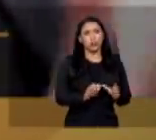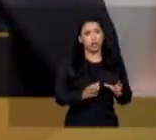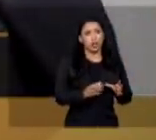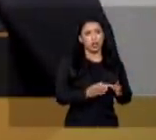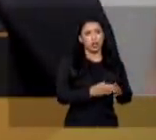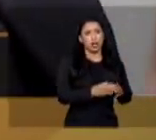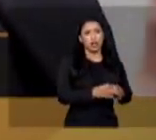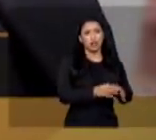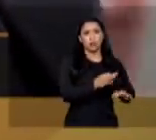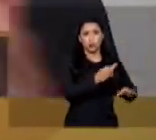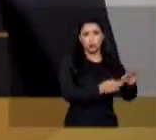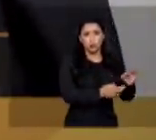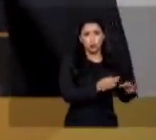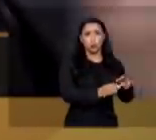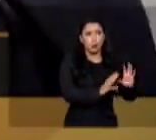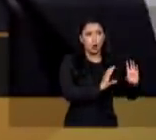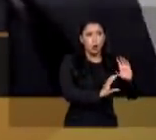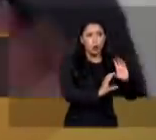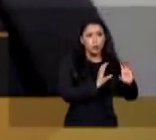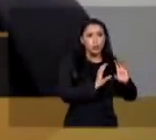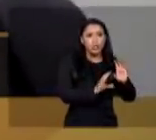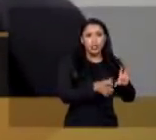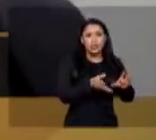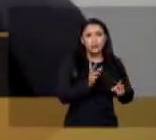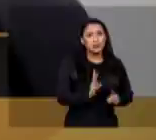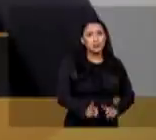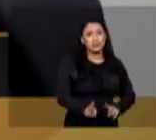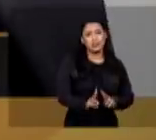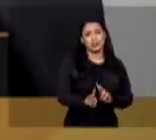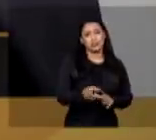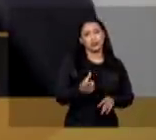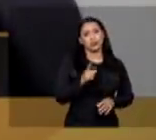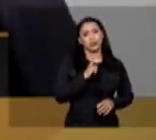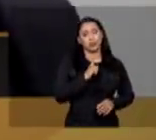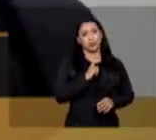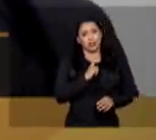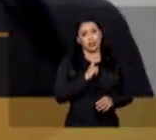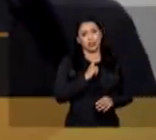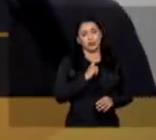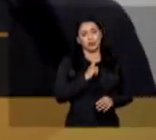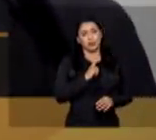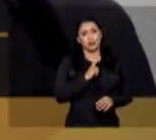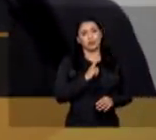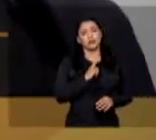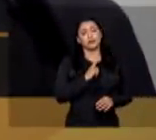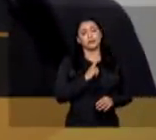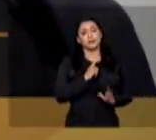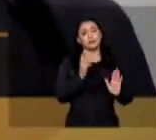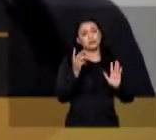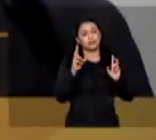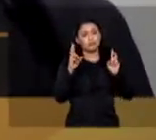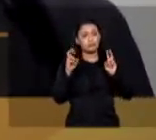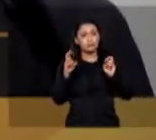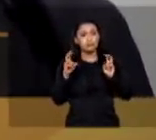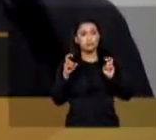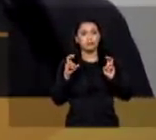a comunicação que sempre foi observada de que afetaria uma dada matéria